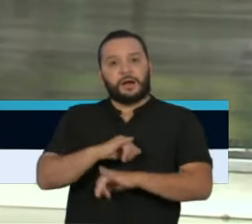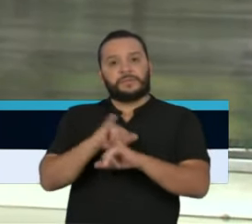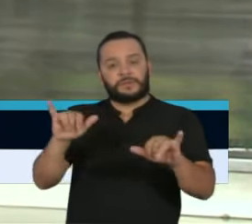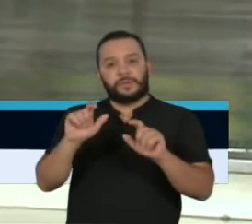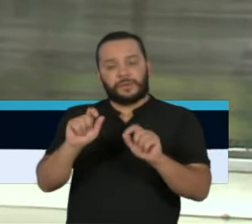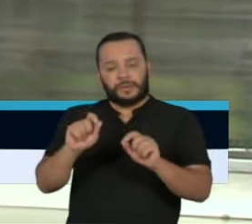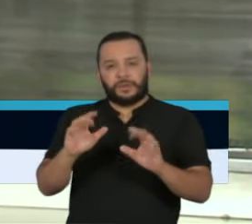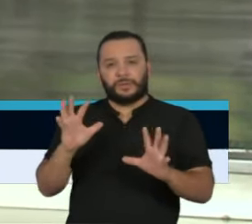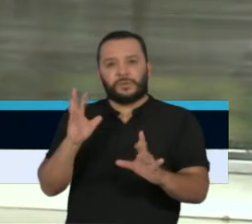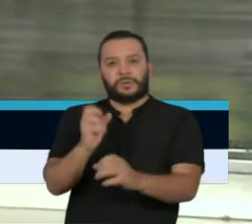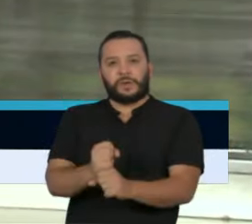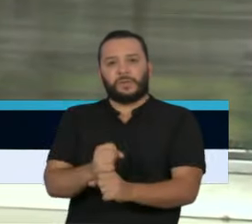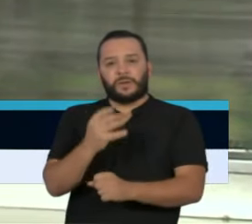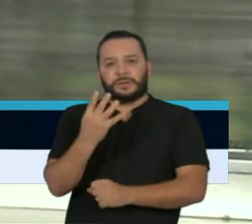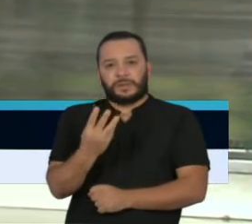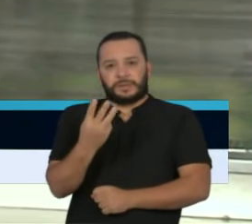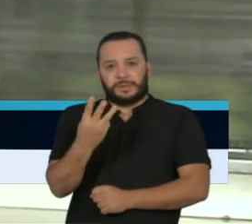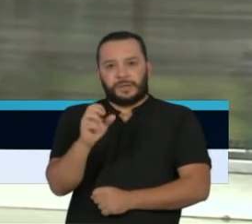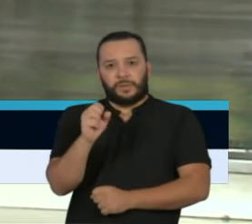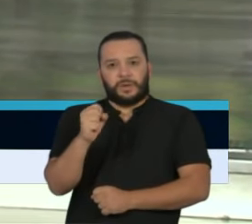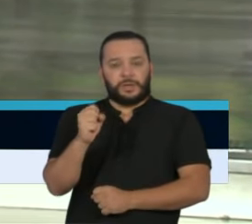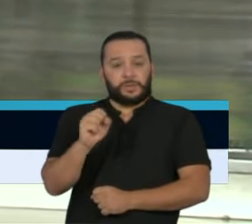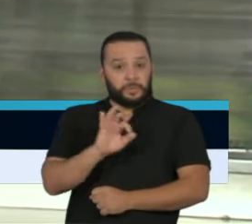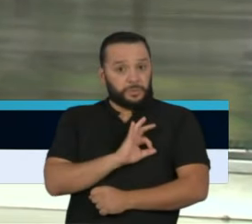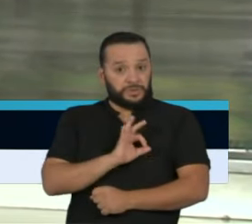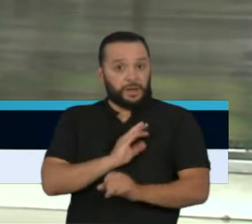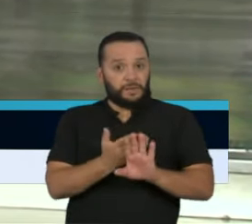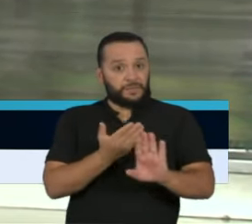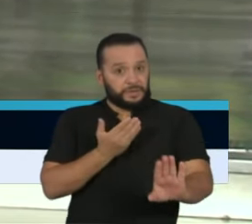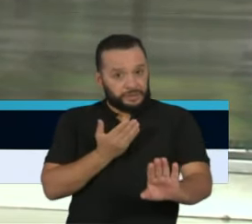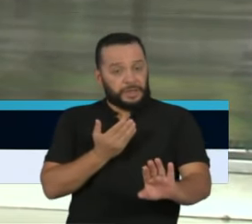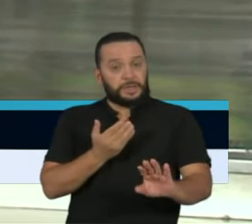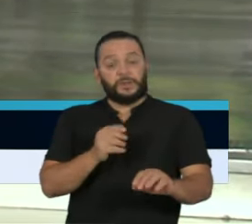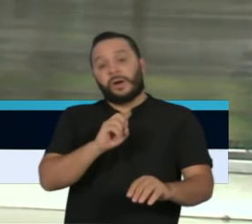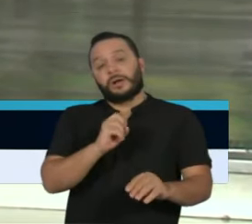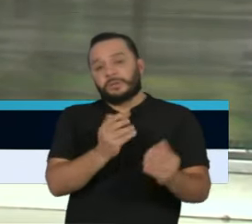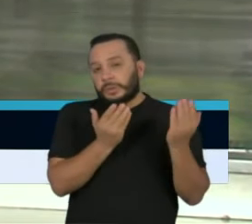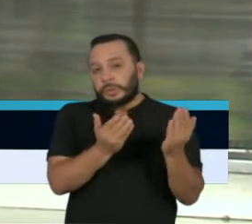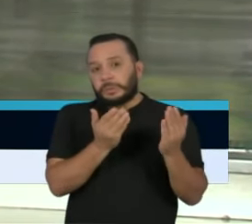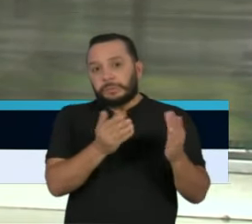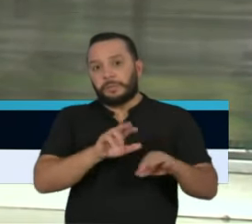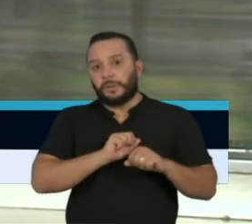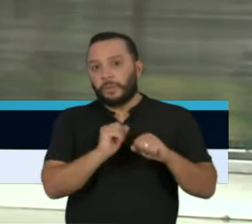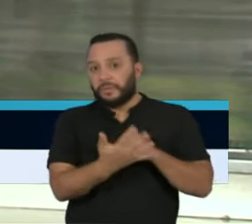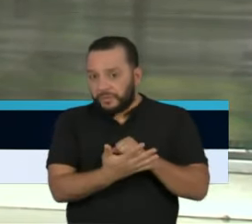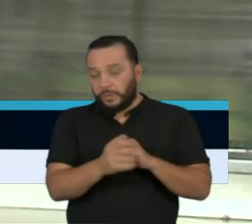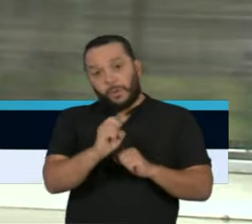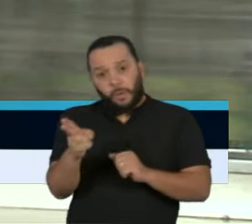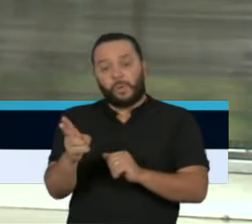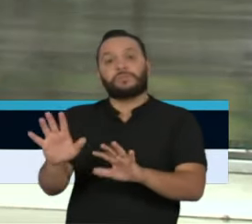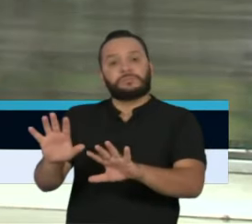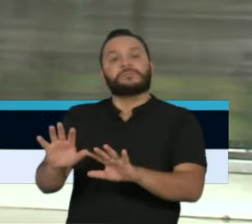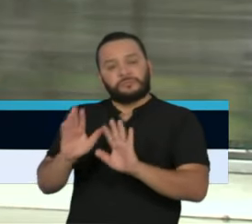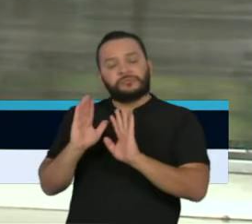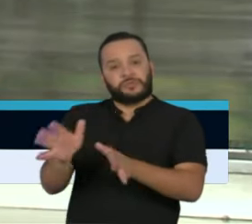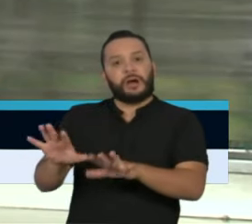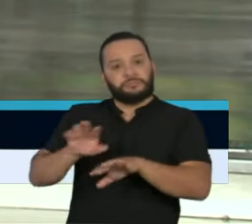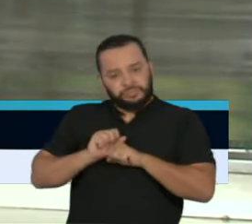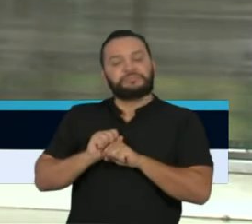com 438 policiais afastados, ou por suspeita de contaminação pelo novo coronavírus, ou com